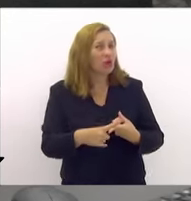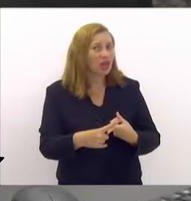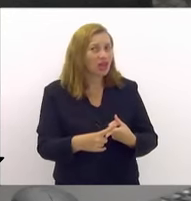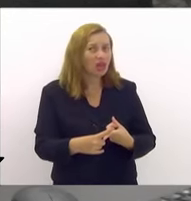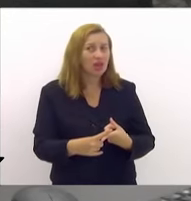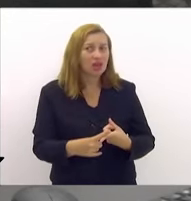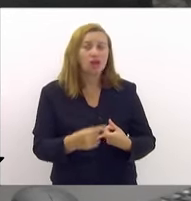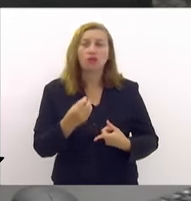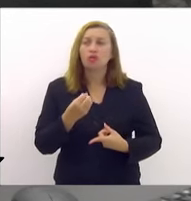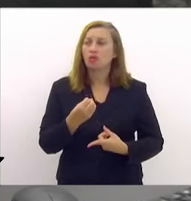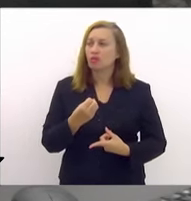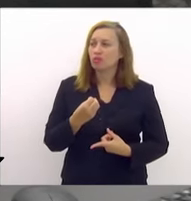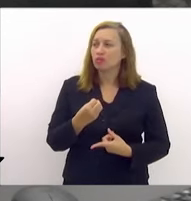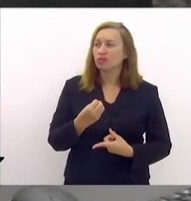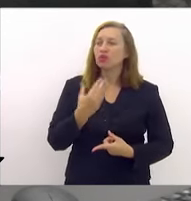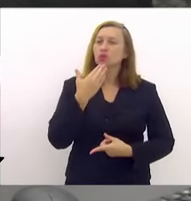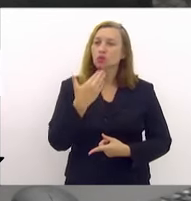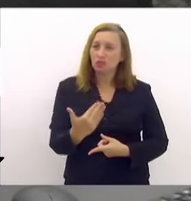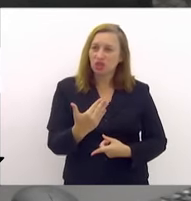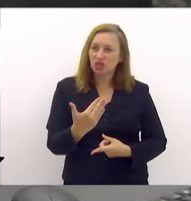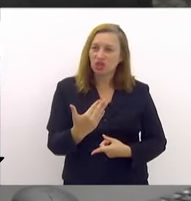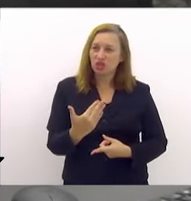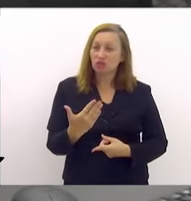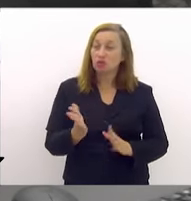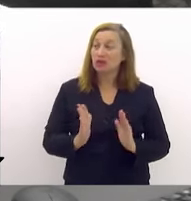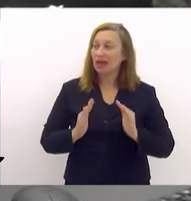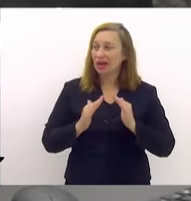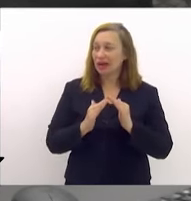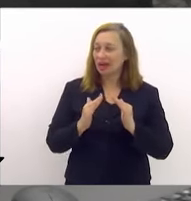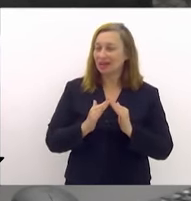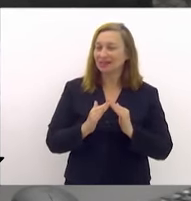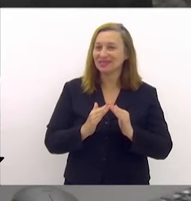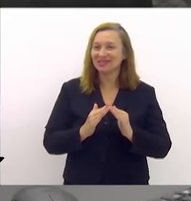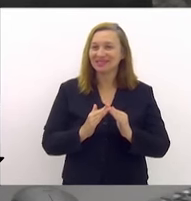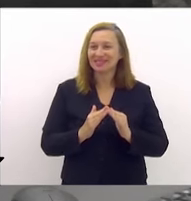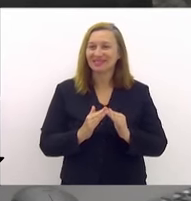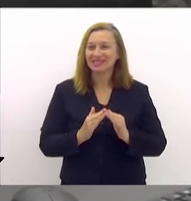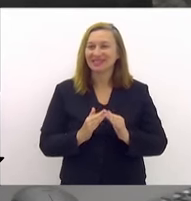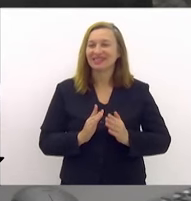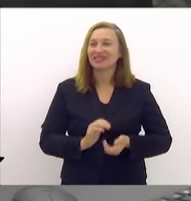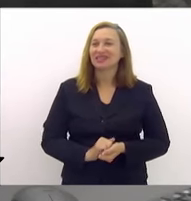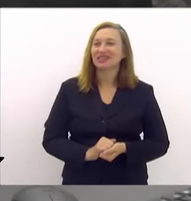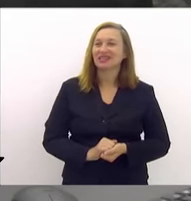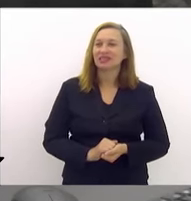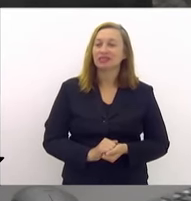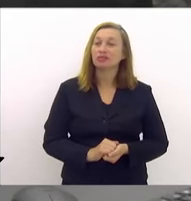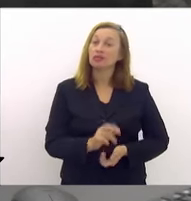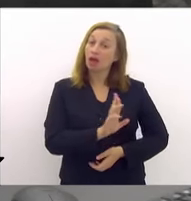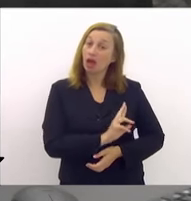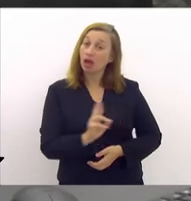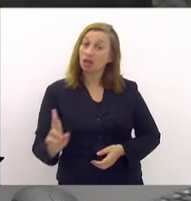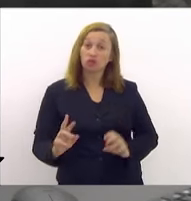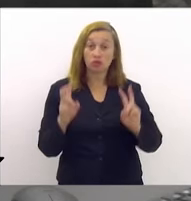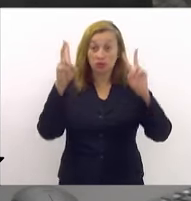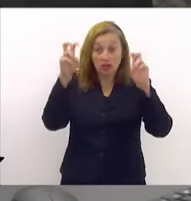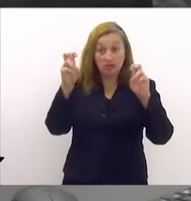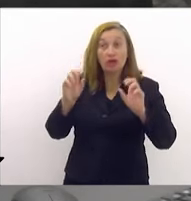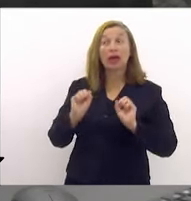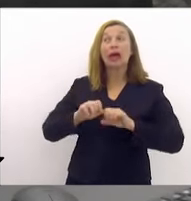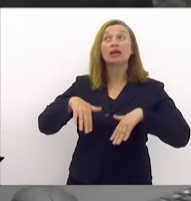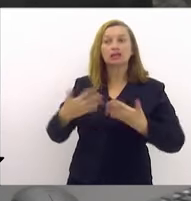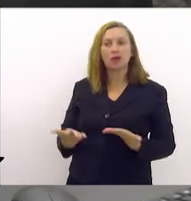parte dos pedidos que tramitam na casa, inclusive, são de entidades de cunho religioso. Então, se já